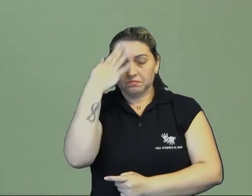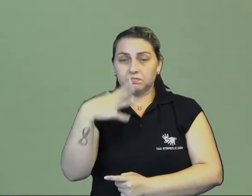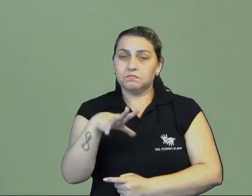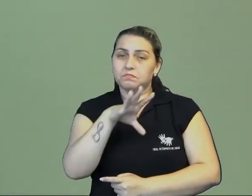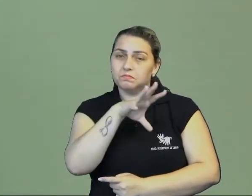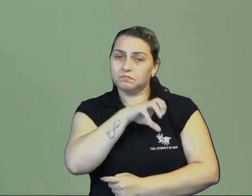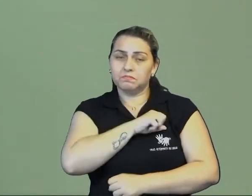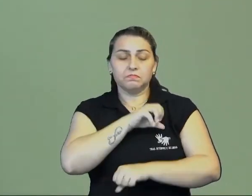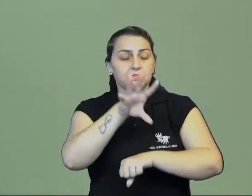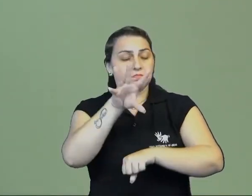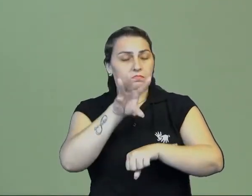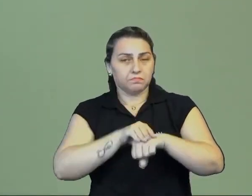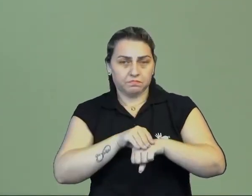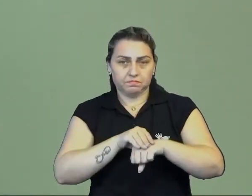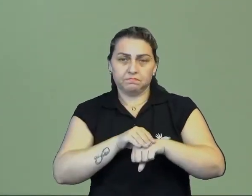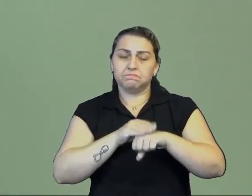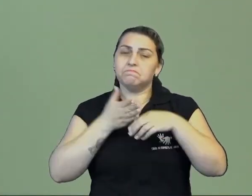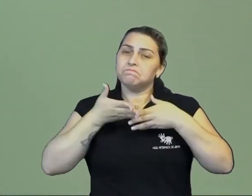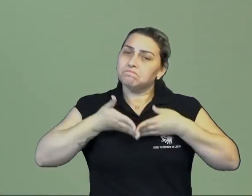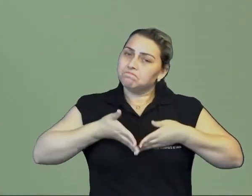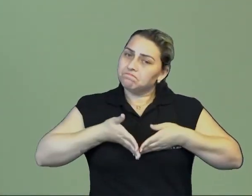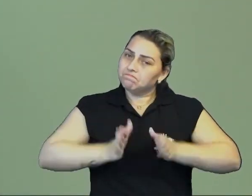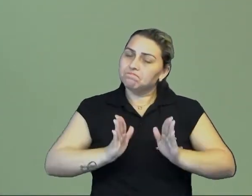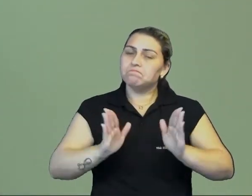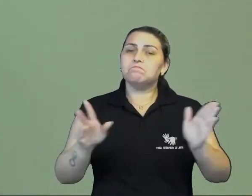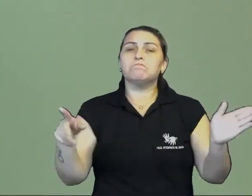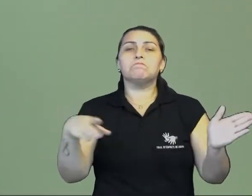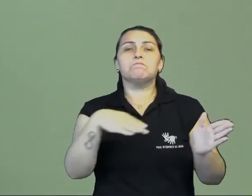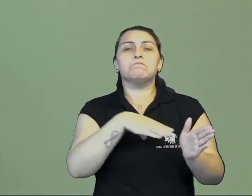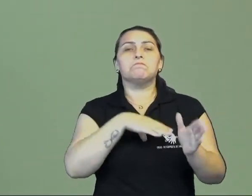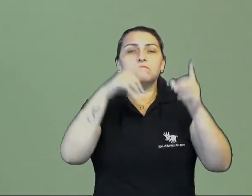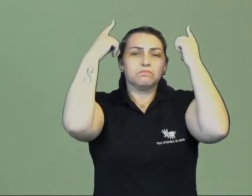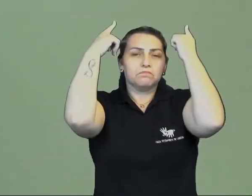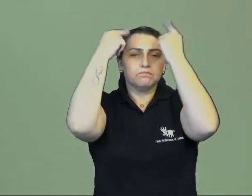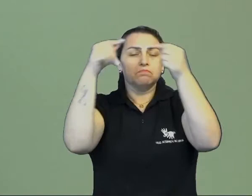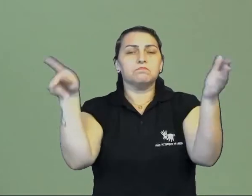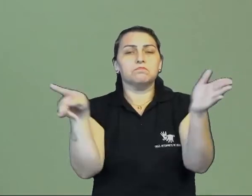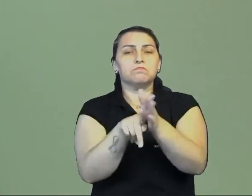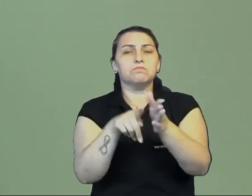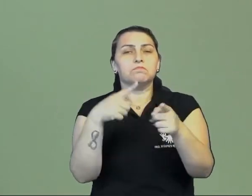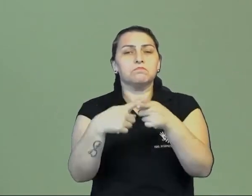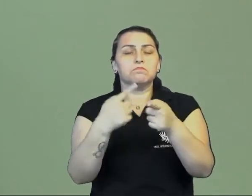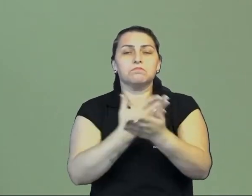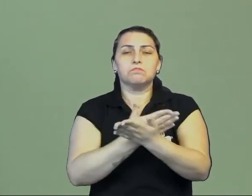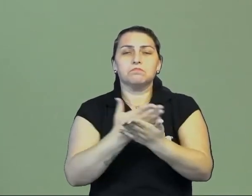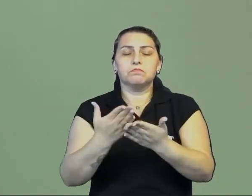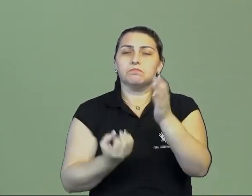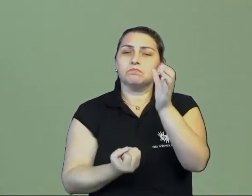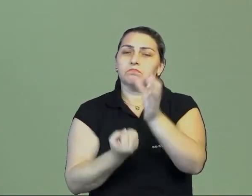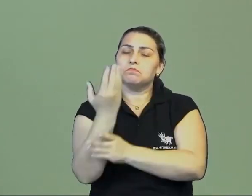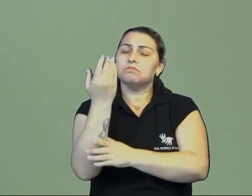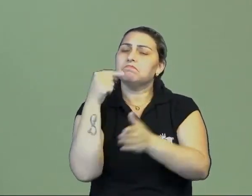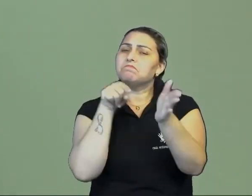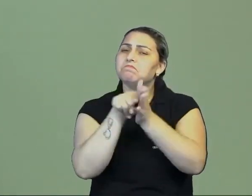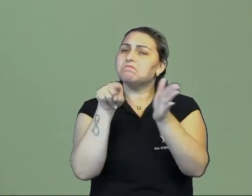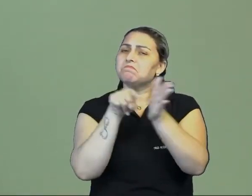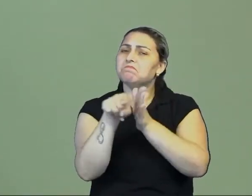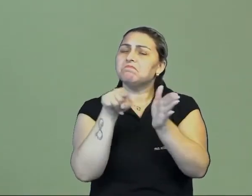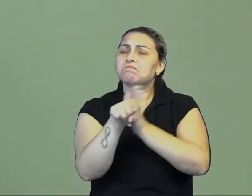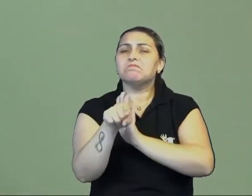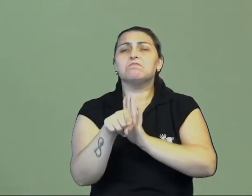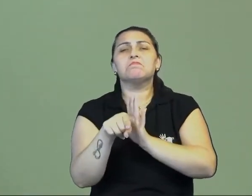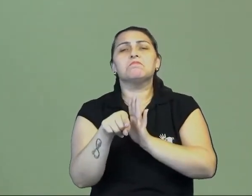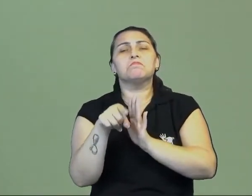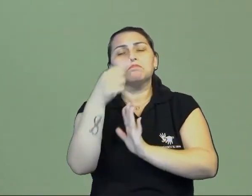amor ao conhecimento, nasce na poli grega, é porque foi nela que começou a surgir os questionamentos, foi nela